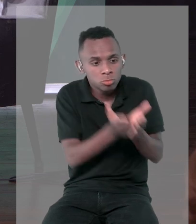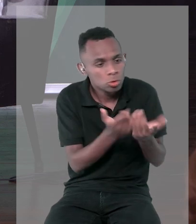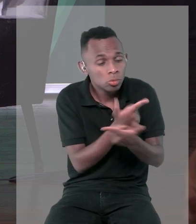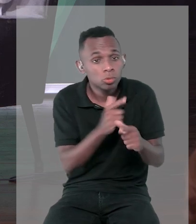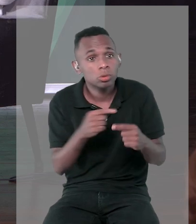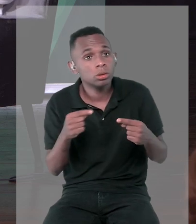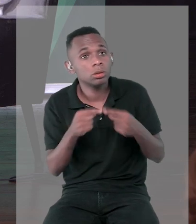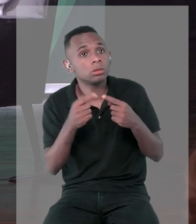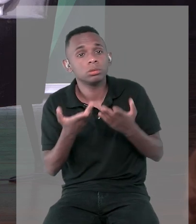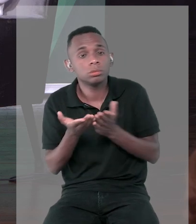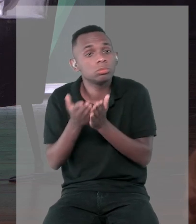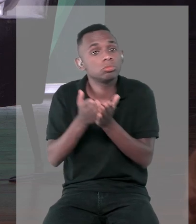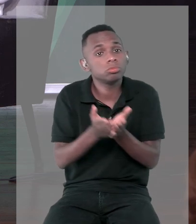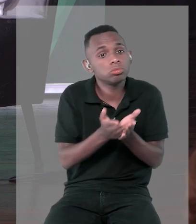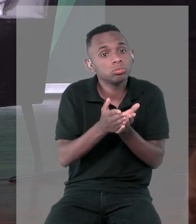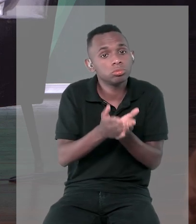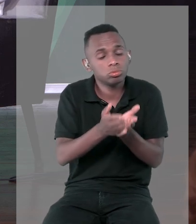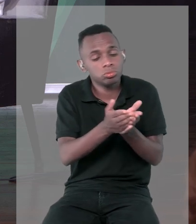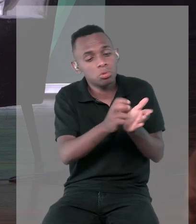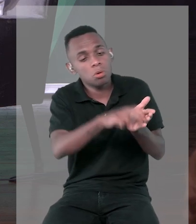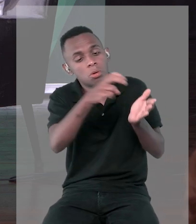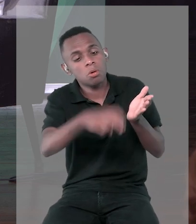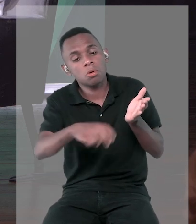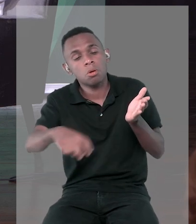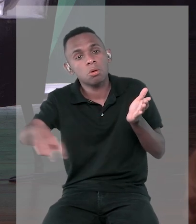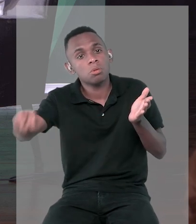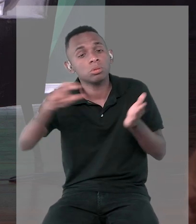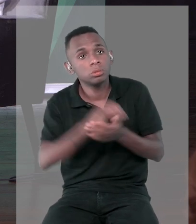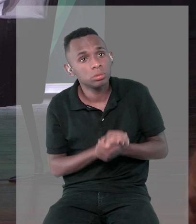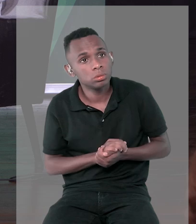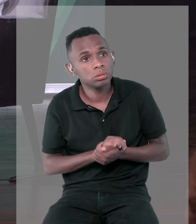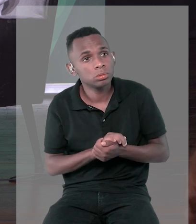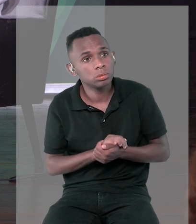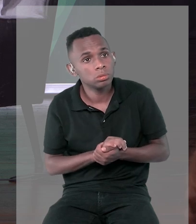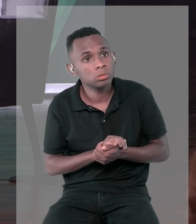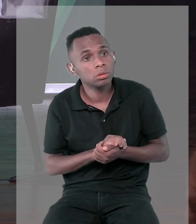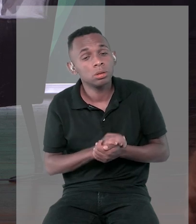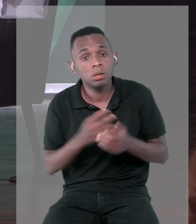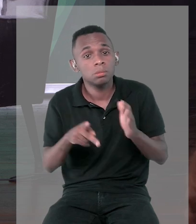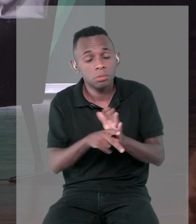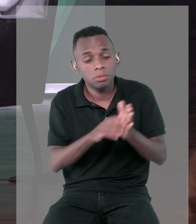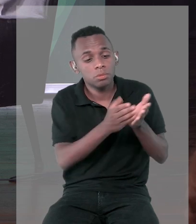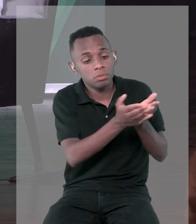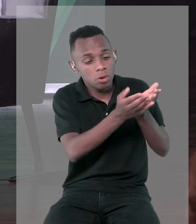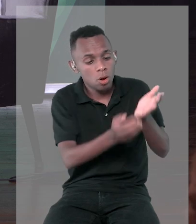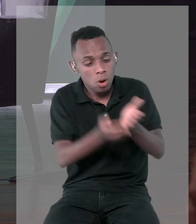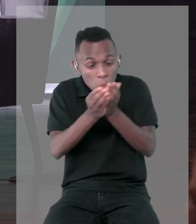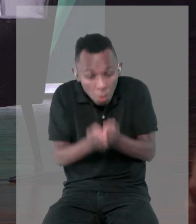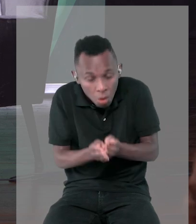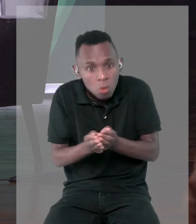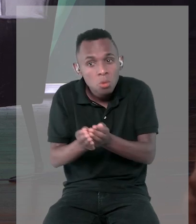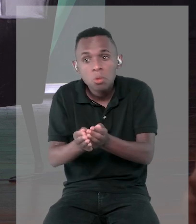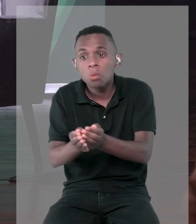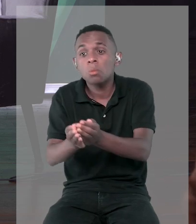Eles desciam que nem Pero Alves de Caminha, Pero Vaz de Caminha, bote até a praia,